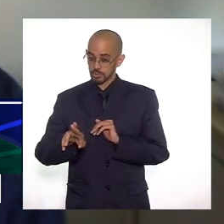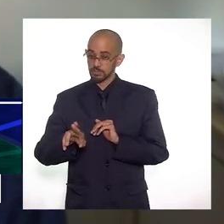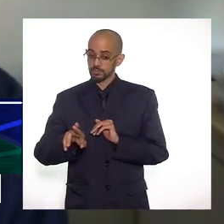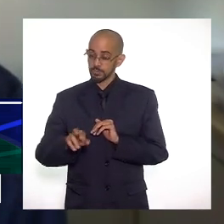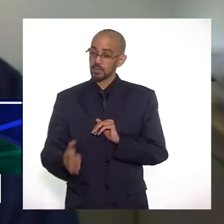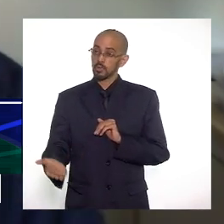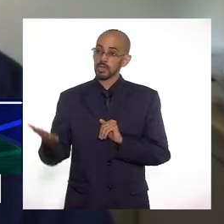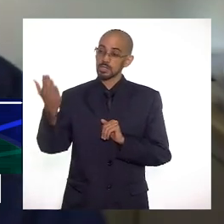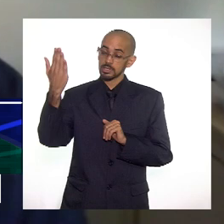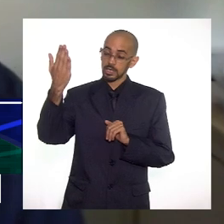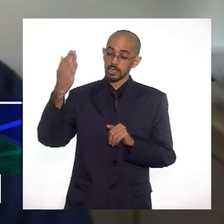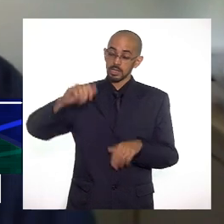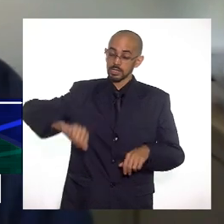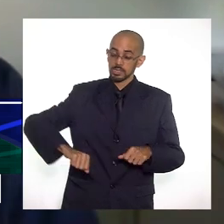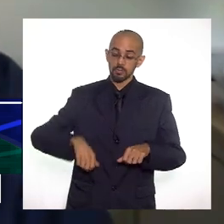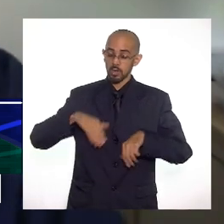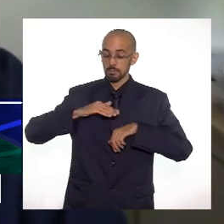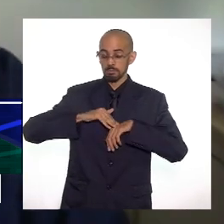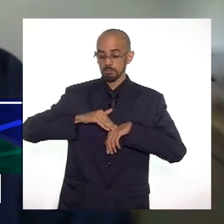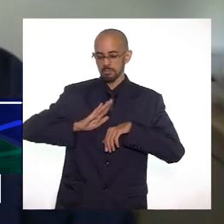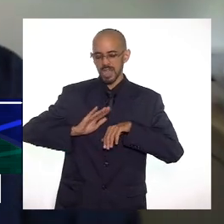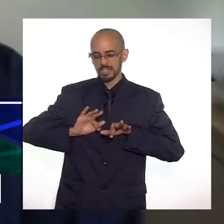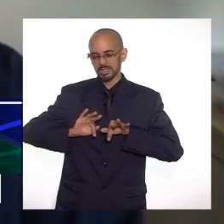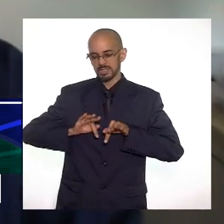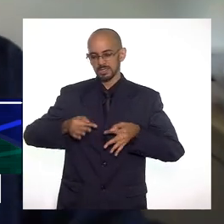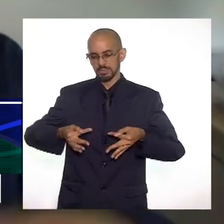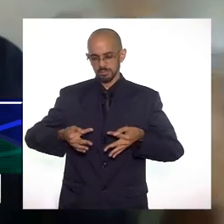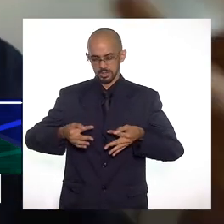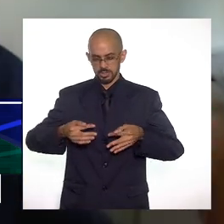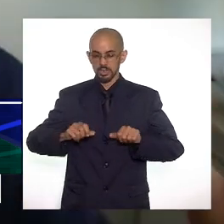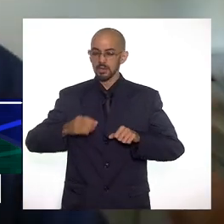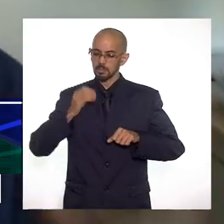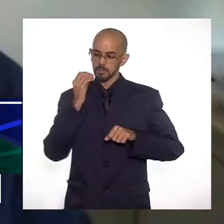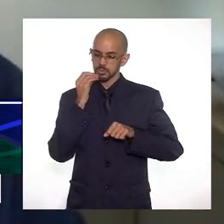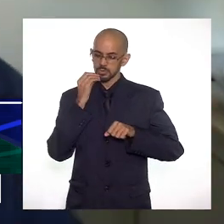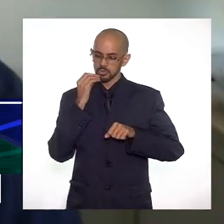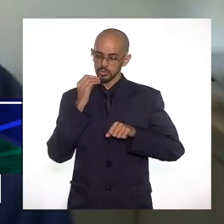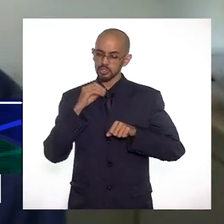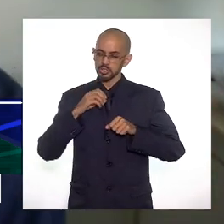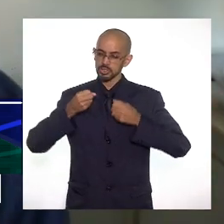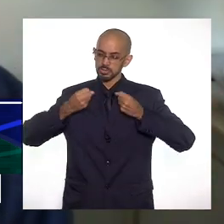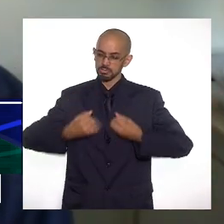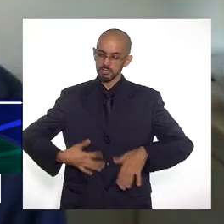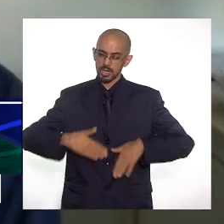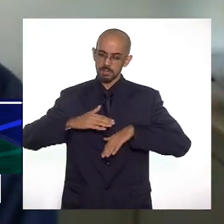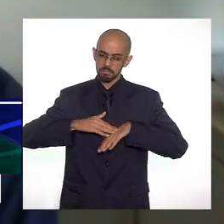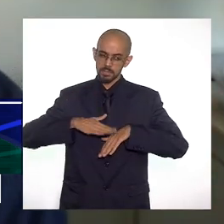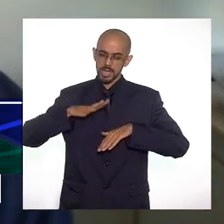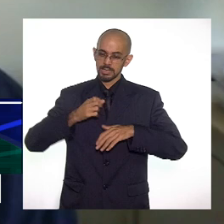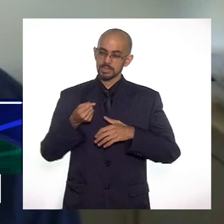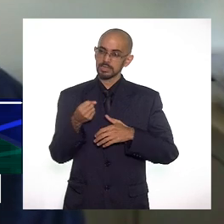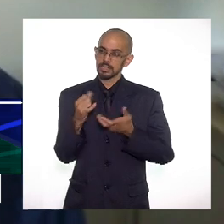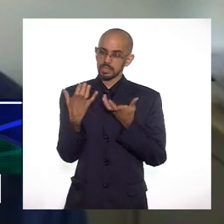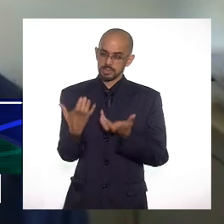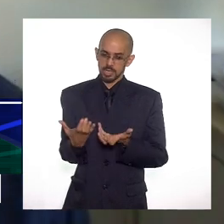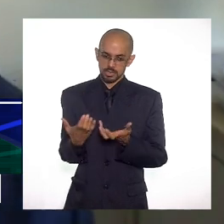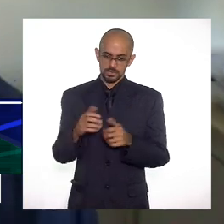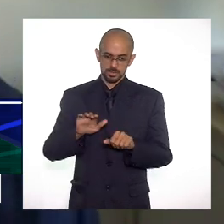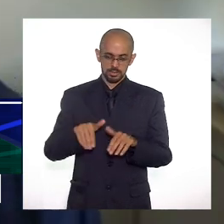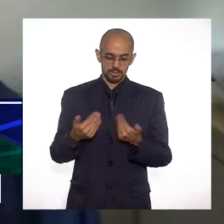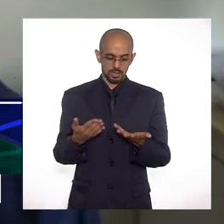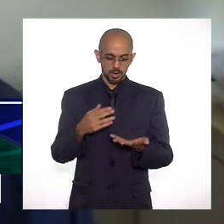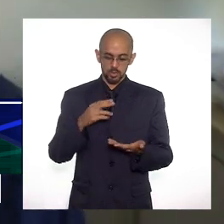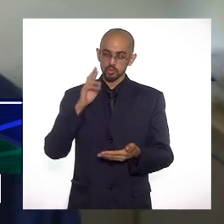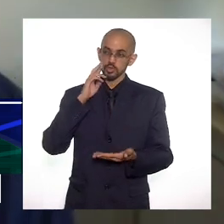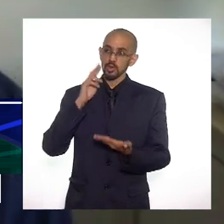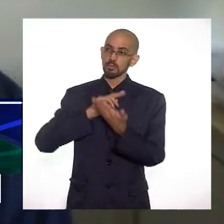Excelência foi até mais restrito, podia ser mais amplo se assim o desejar. Então, senhor presidente, noticiei